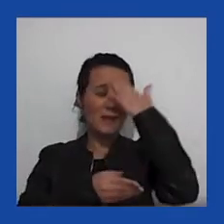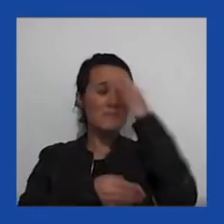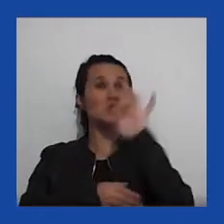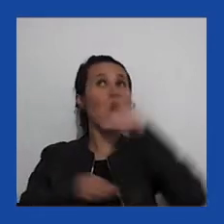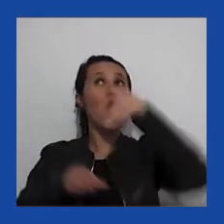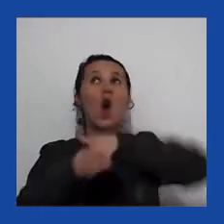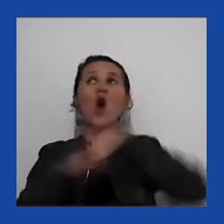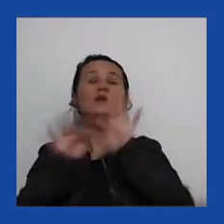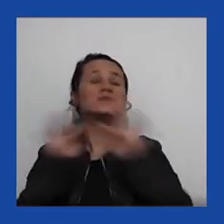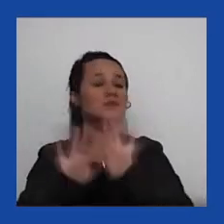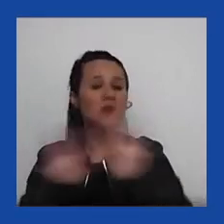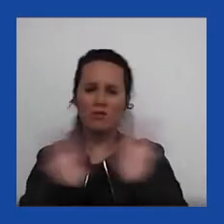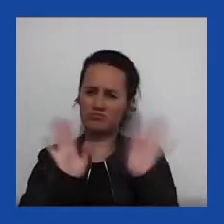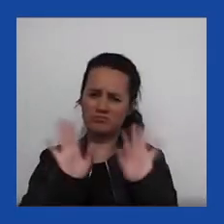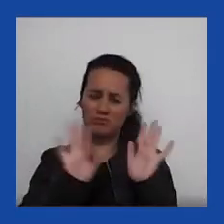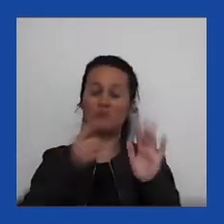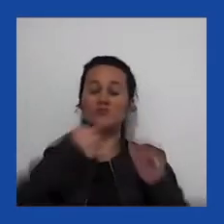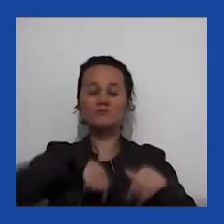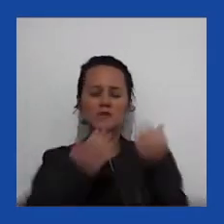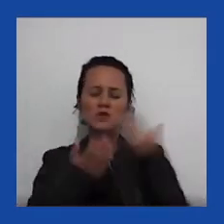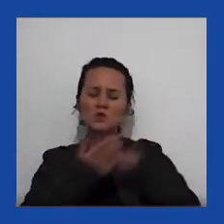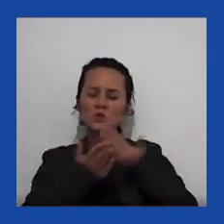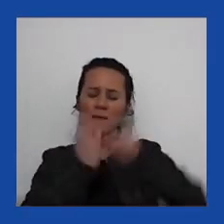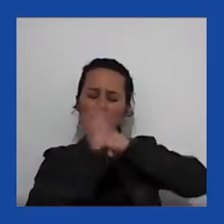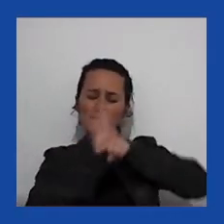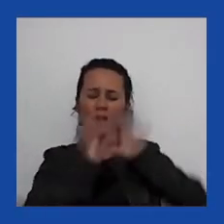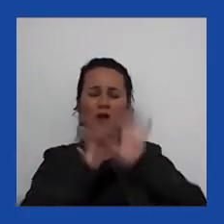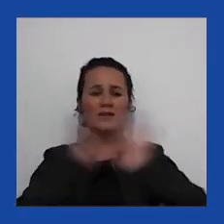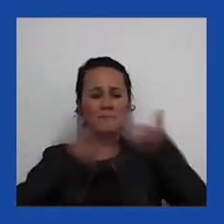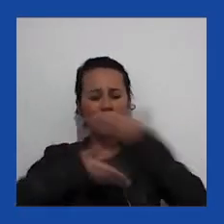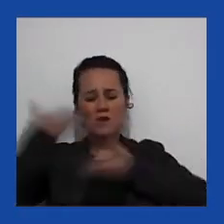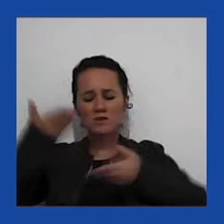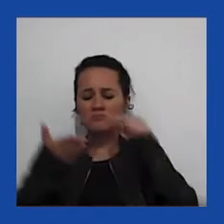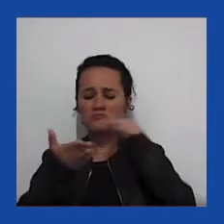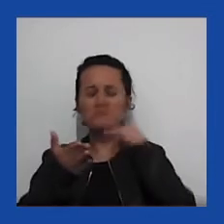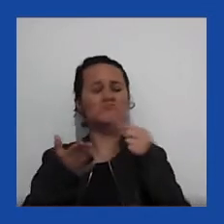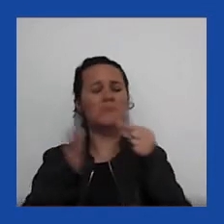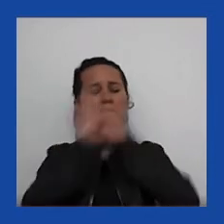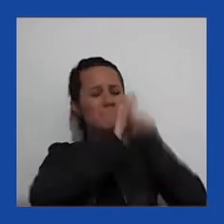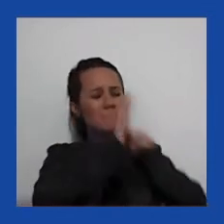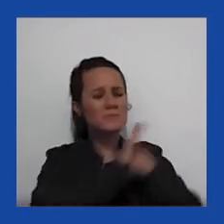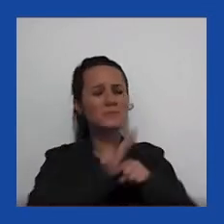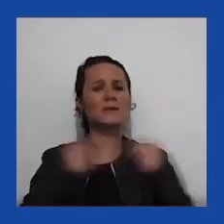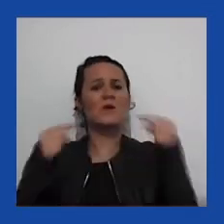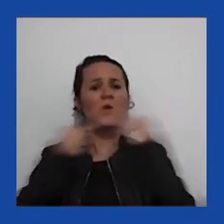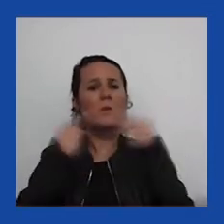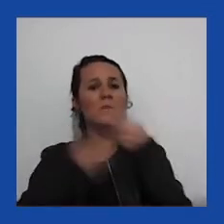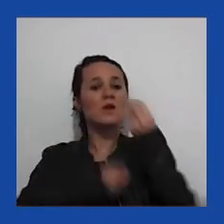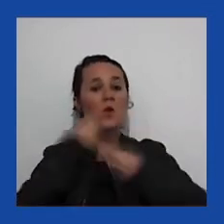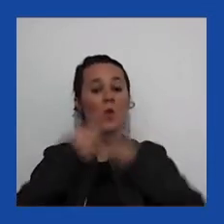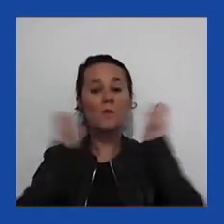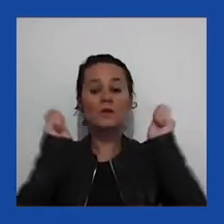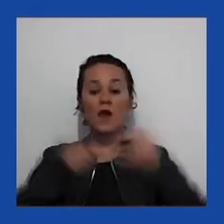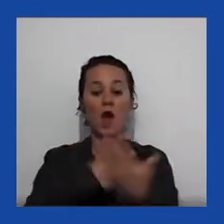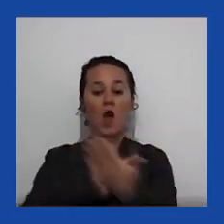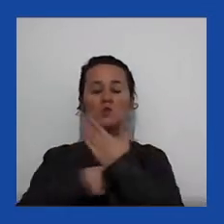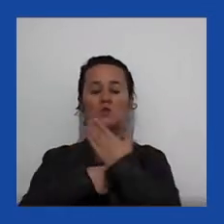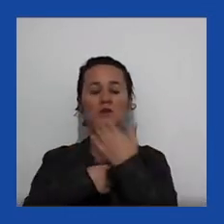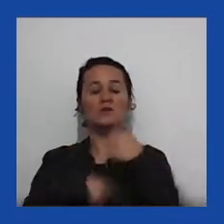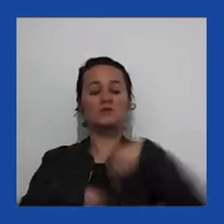estudar bastante a cultura democrática no Brasil, patrocinamos pesquisas, criamos uma rede de especialistas que nos auxiliam a desenvolver